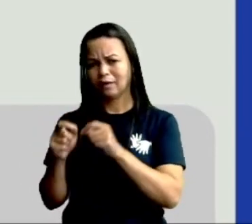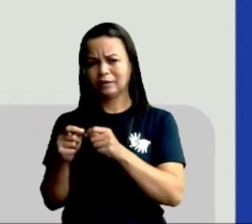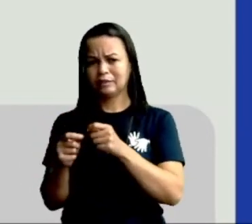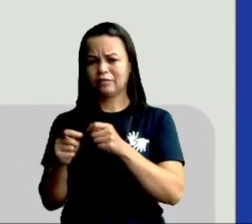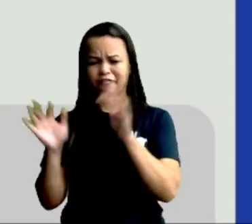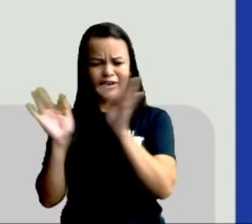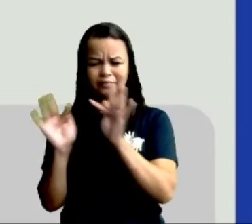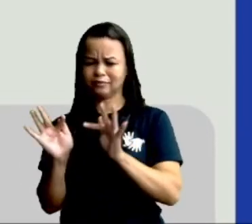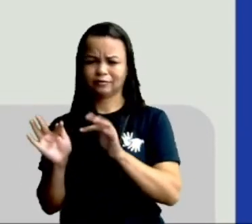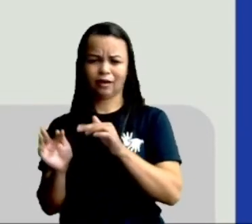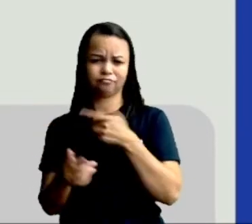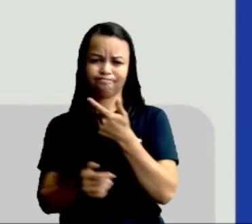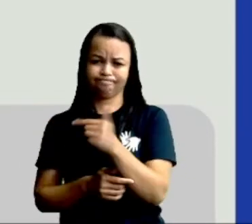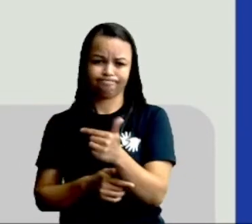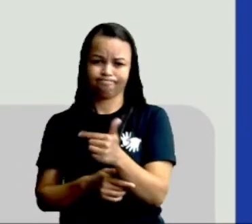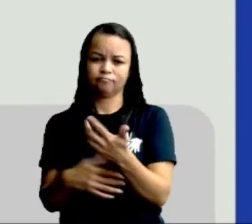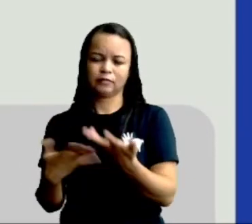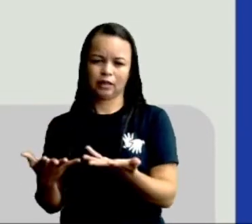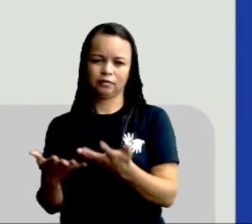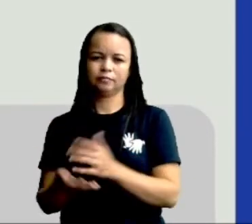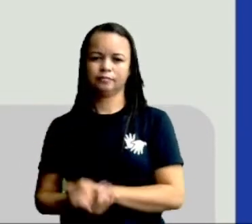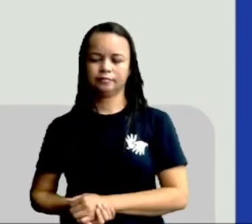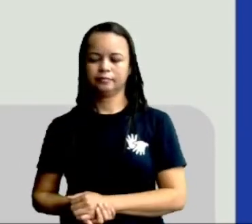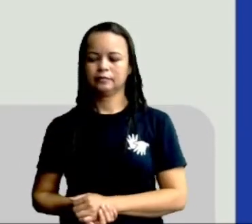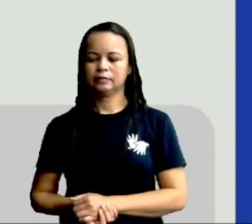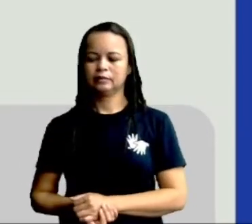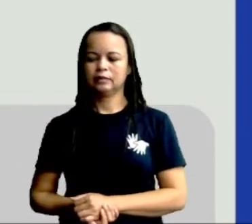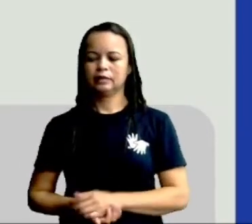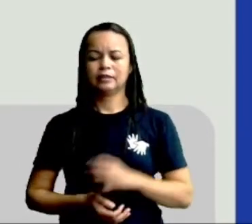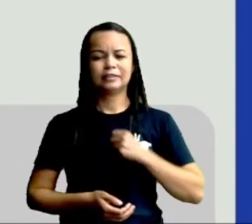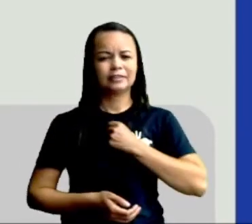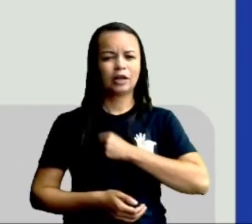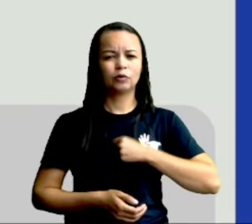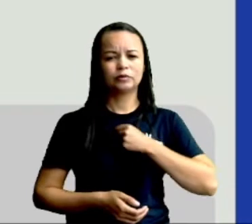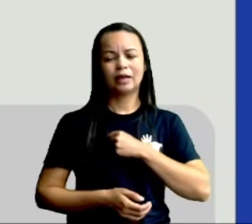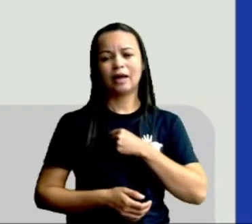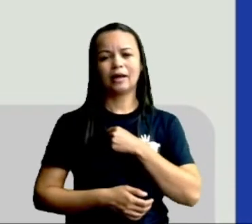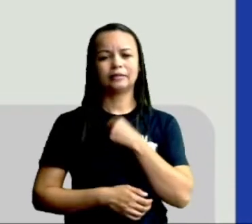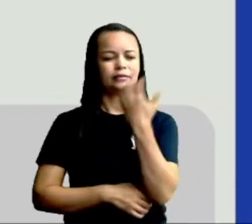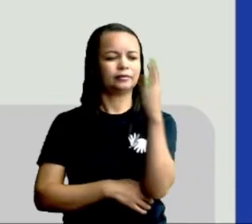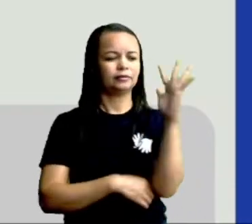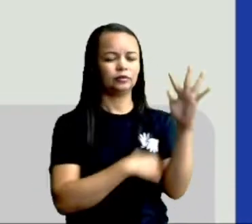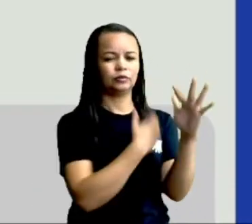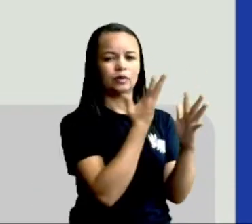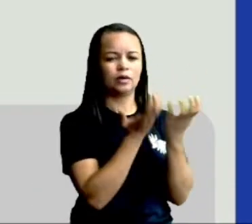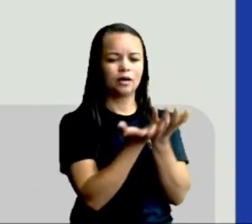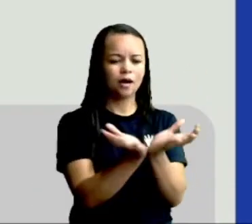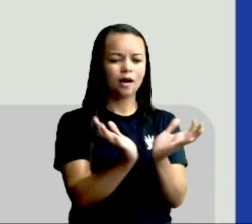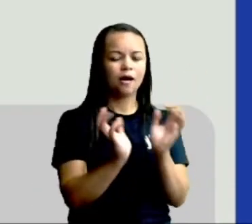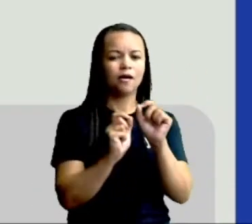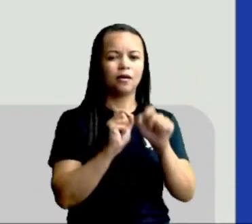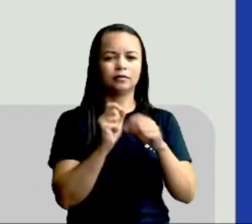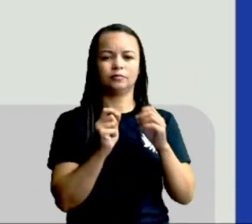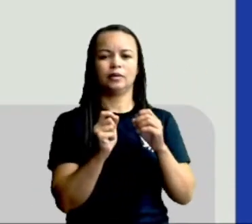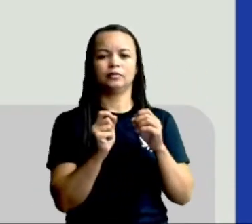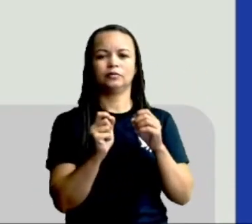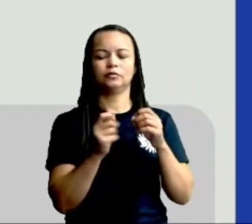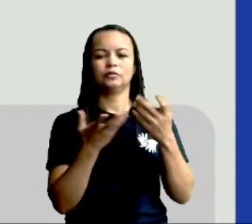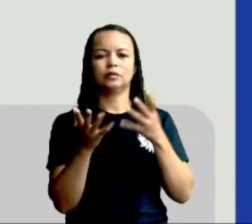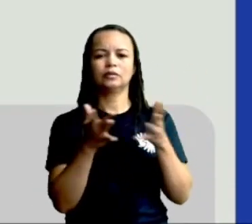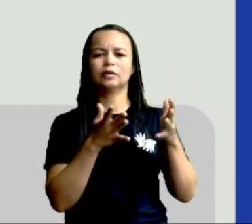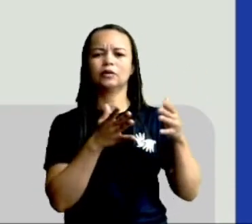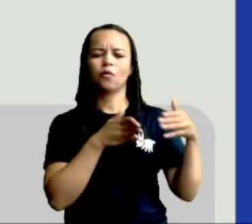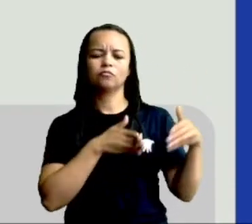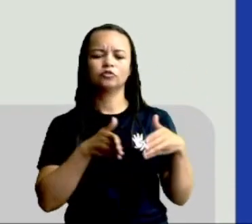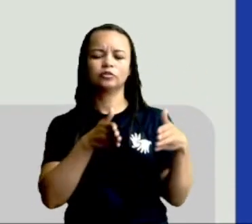se eu não sou feliz não é mesmo Que Saudade Imensa Do Campo E Do Mato do Manso Regato que corta